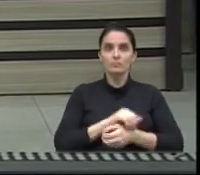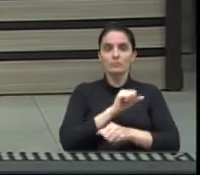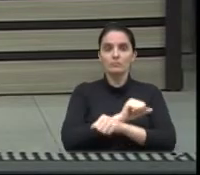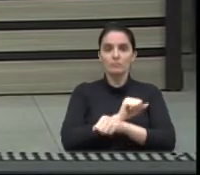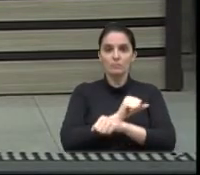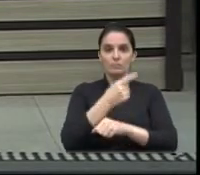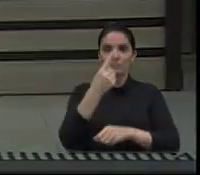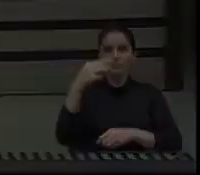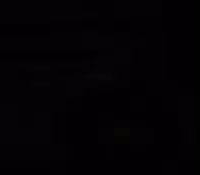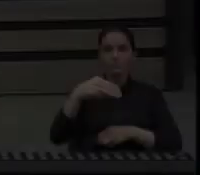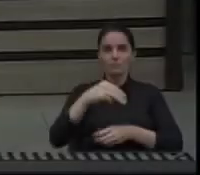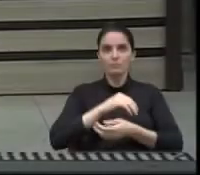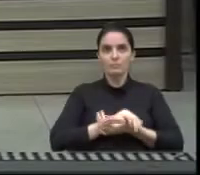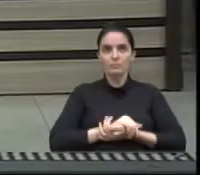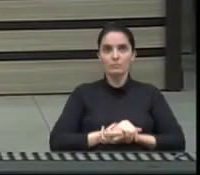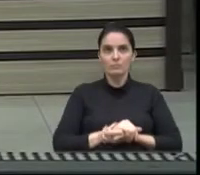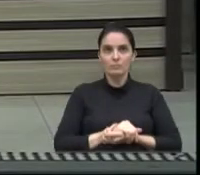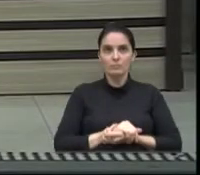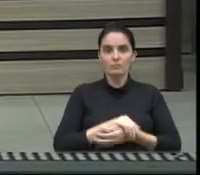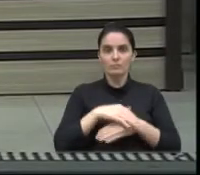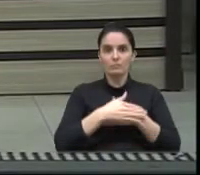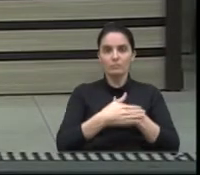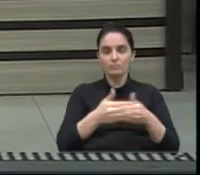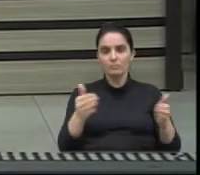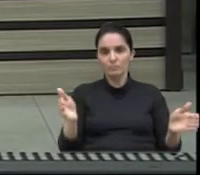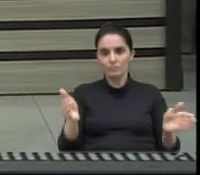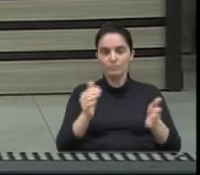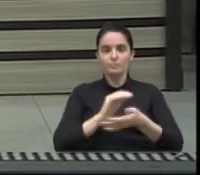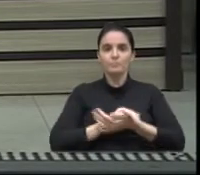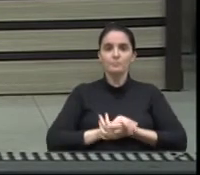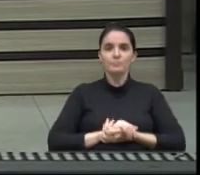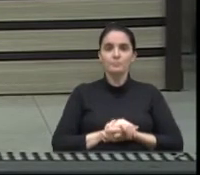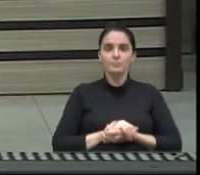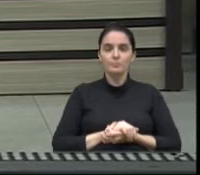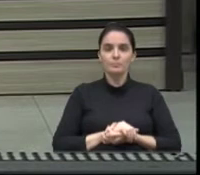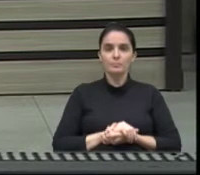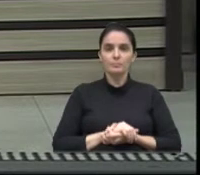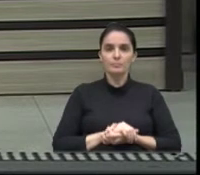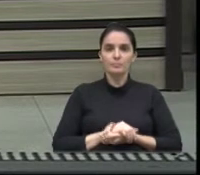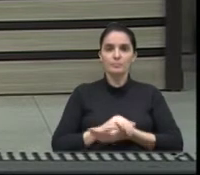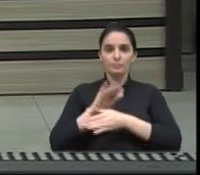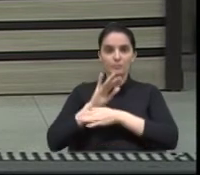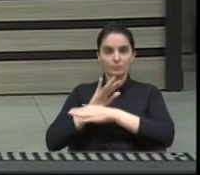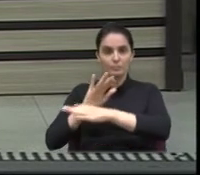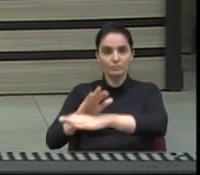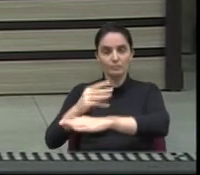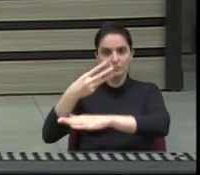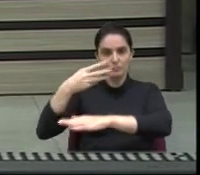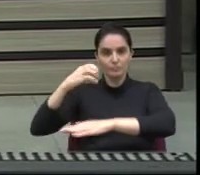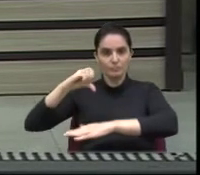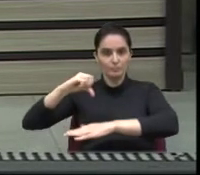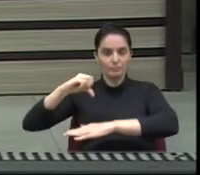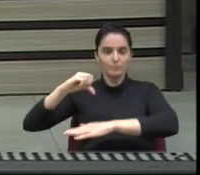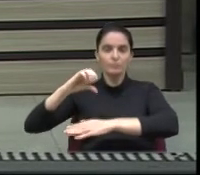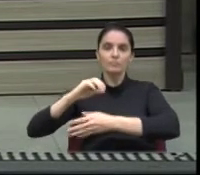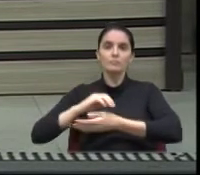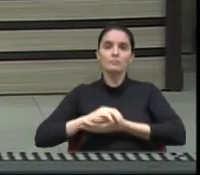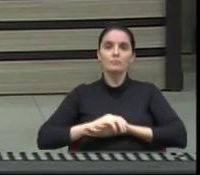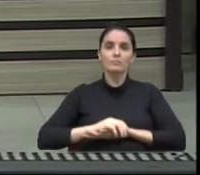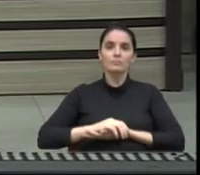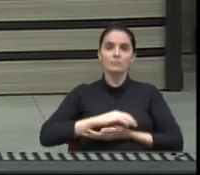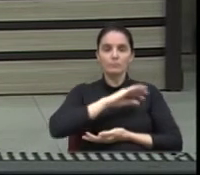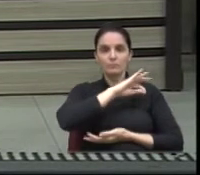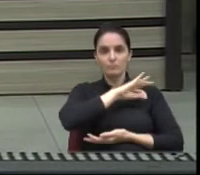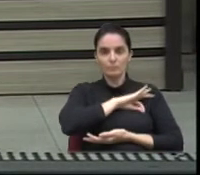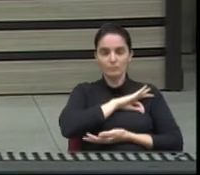Suspensa a sessão. Está reaberta a sessão. Moção de apoio 39/2017. Moção de apoio ao delegado